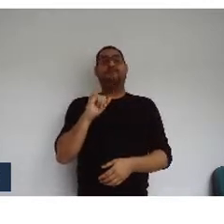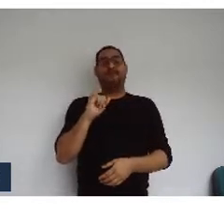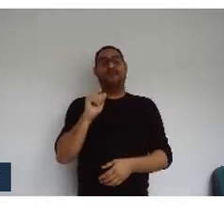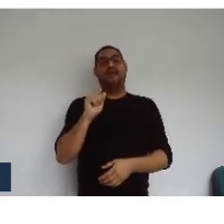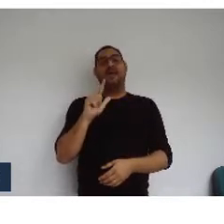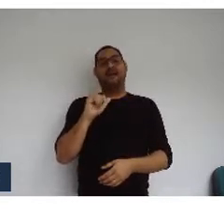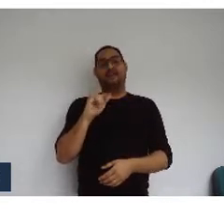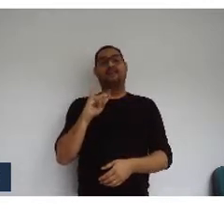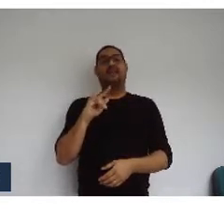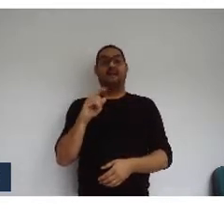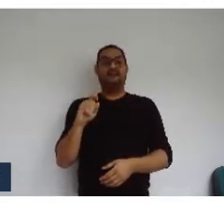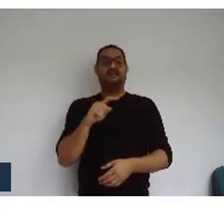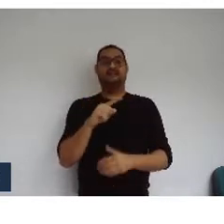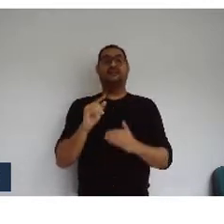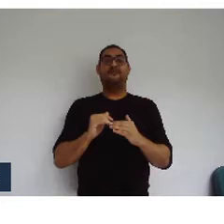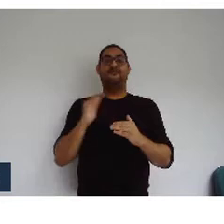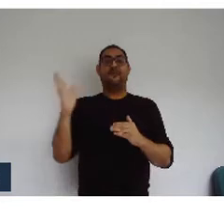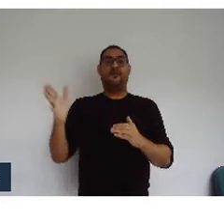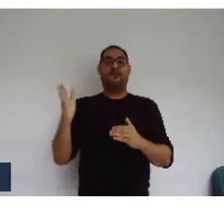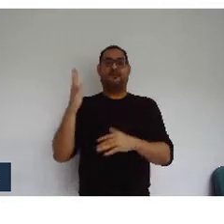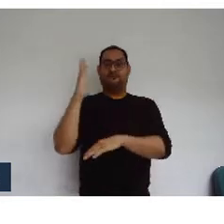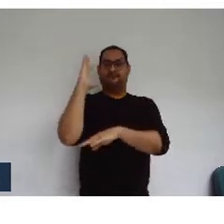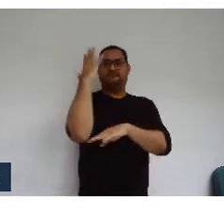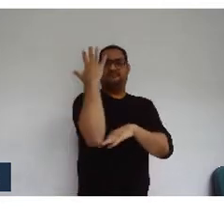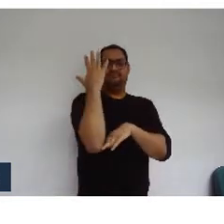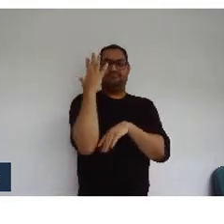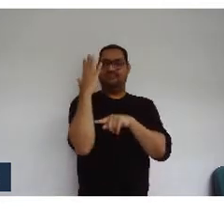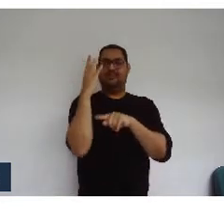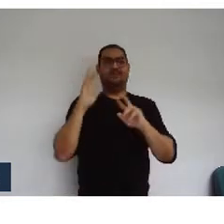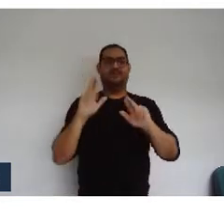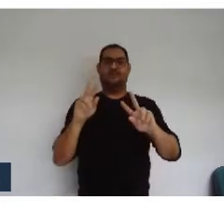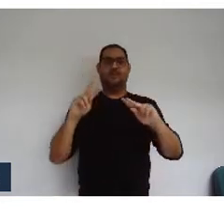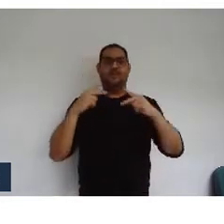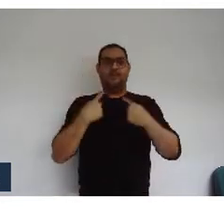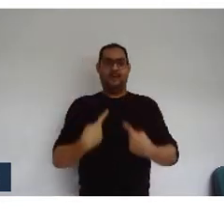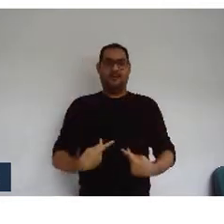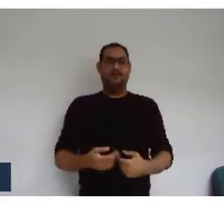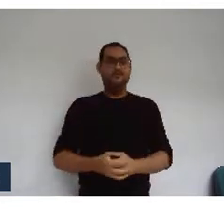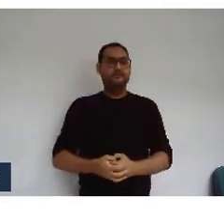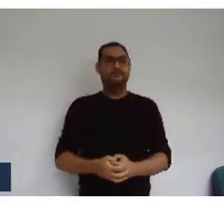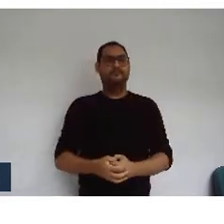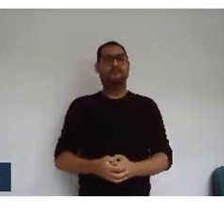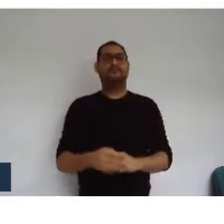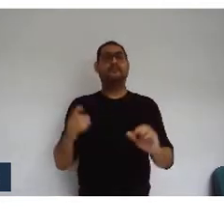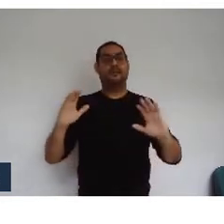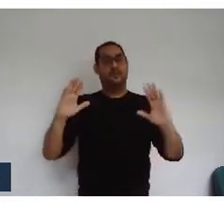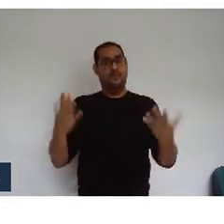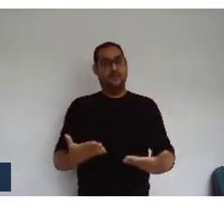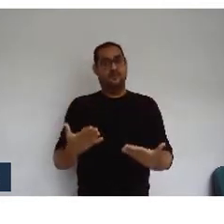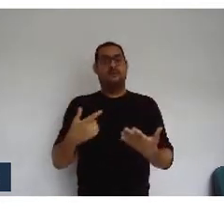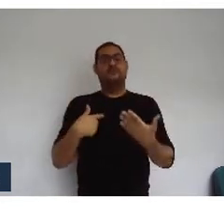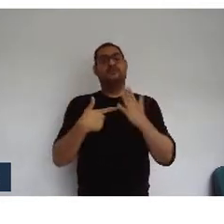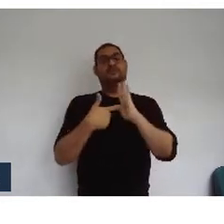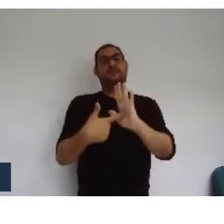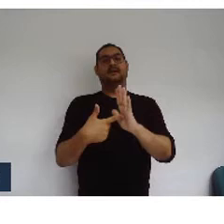na performatização de uma geografia da emoção. Agora eu vou falar da solidão.